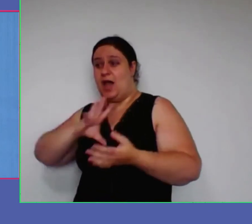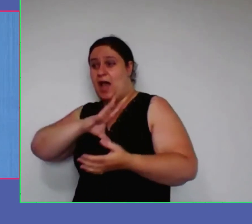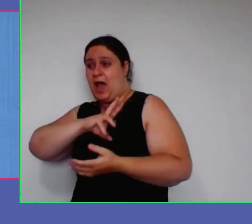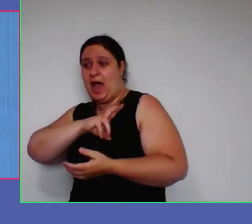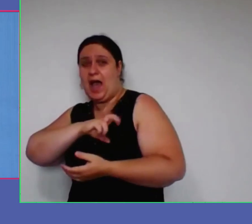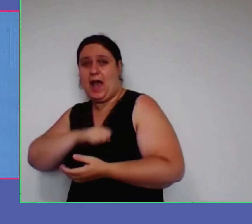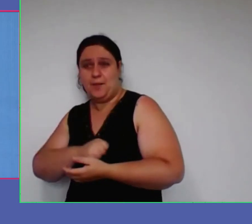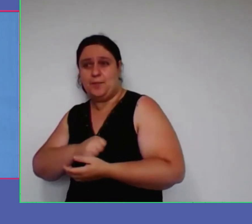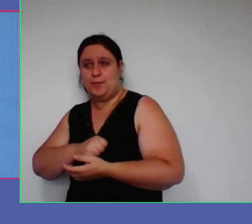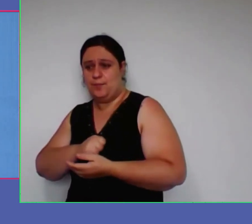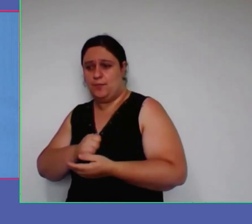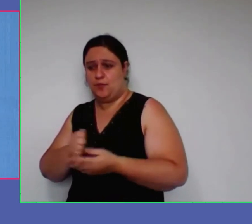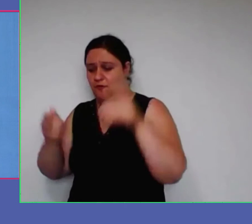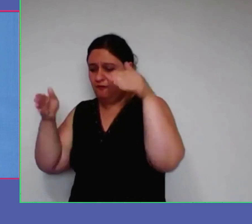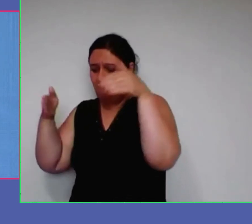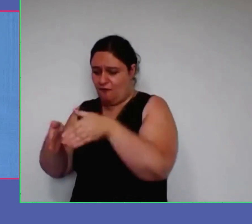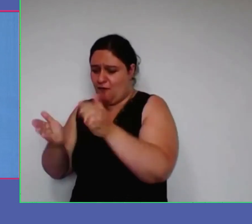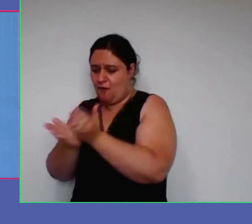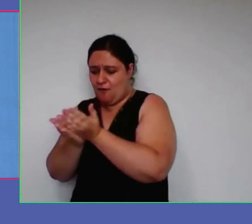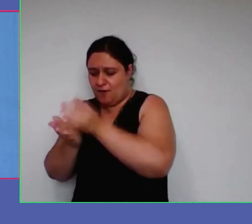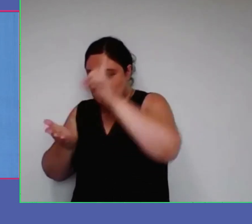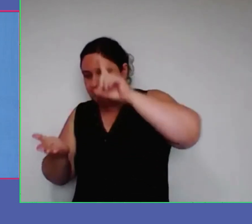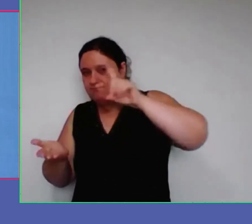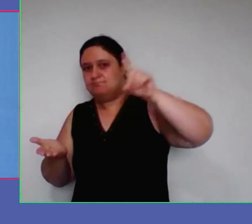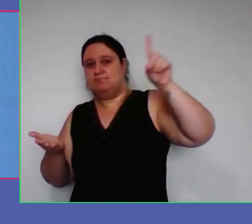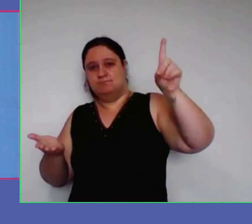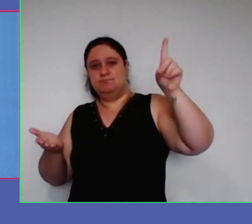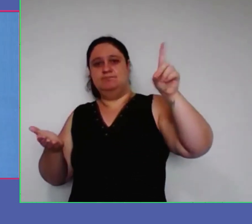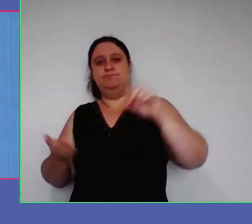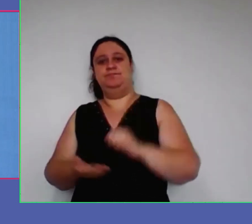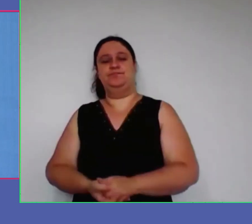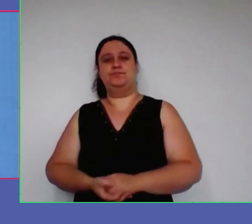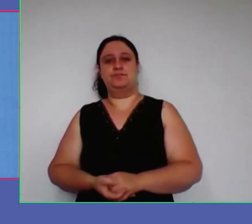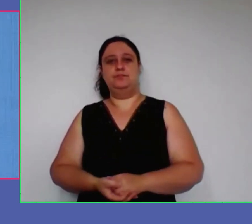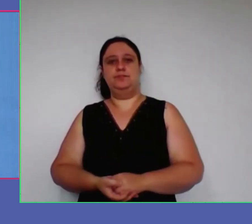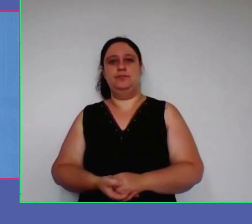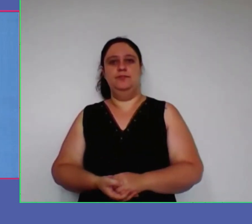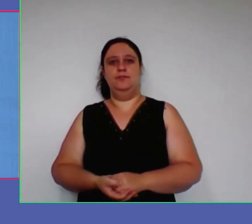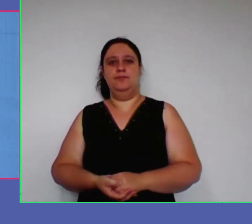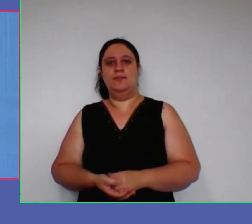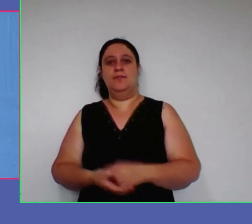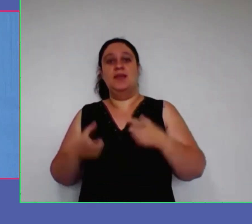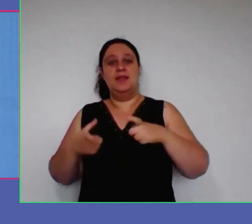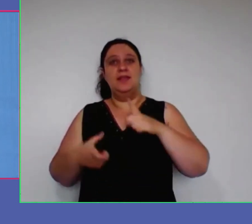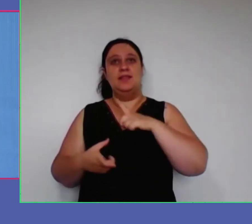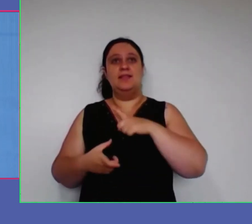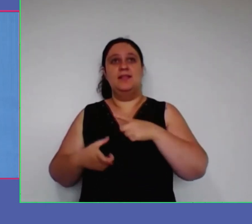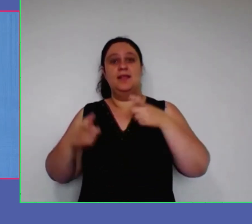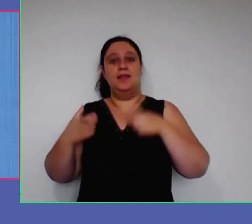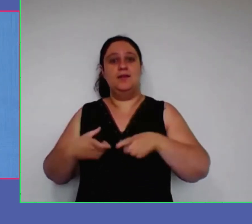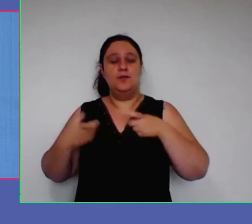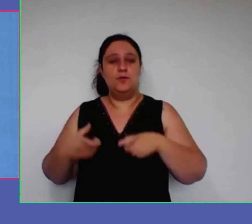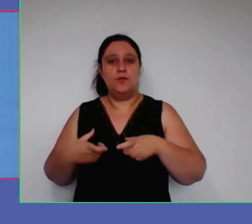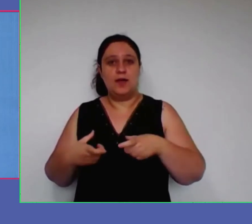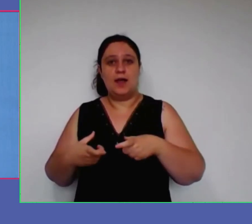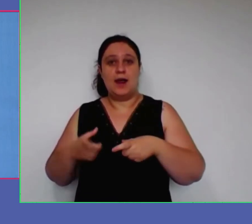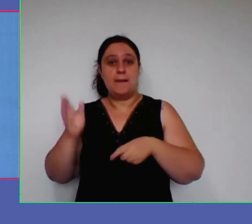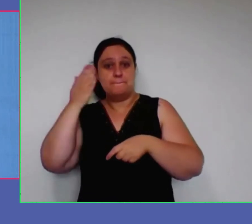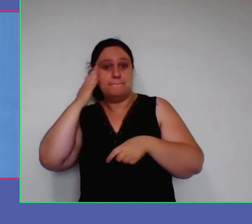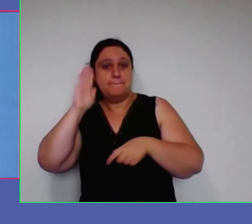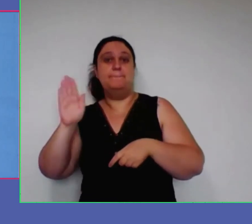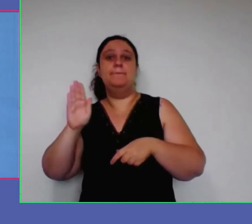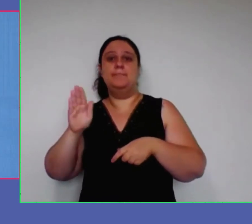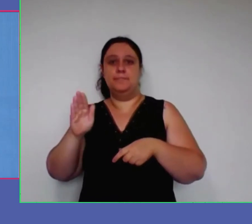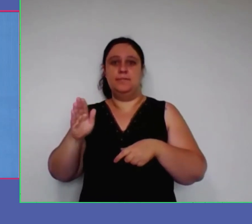quer dizer, a minha palavra tem nesse lugar a primazia para fazer a obra de Deus. Então esse é o lugar que eu descanso.